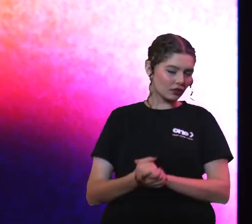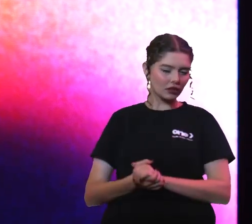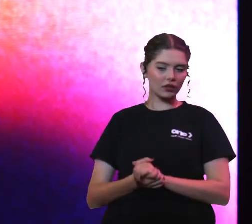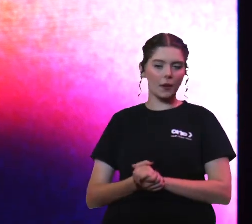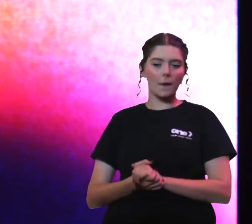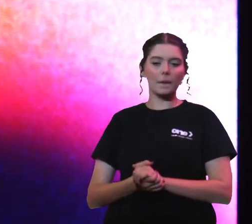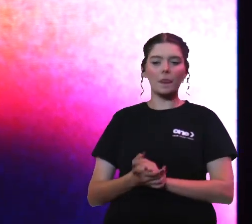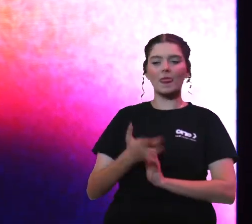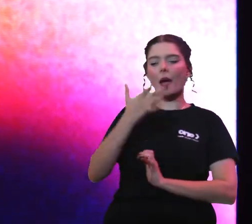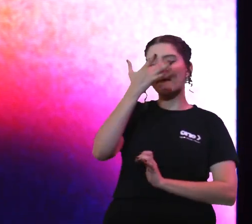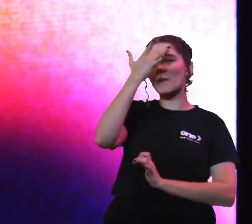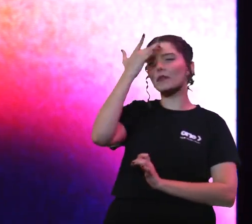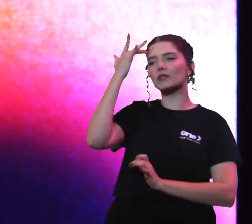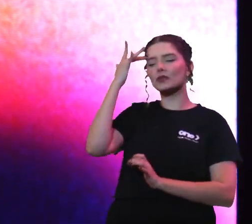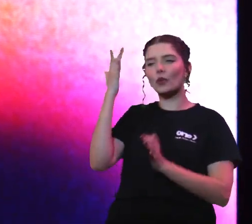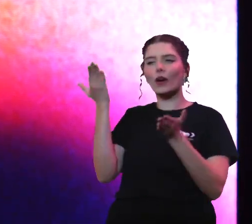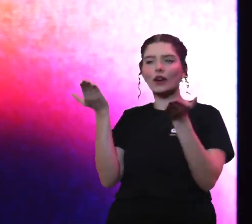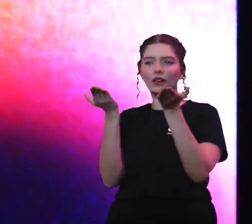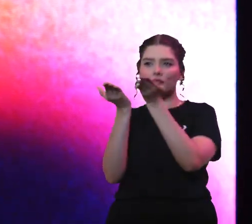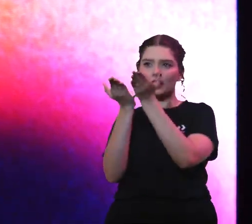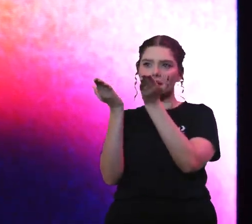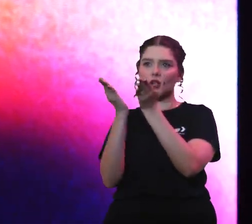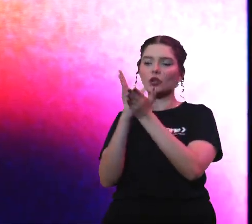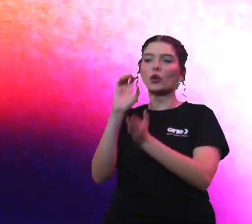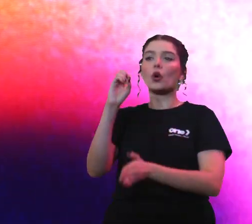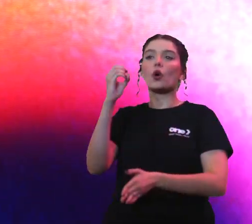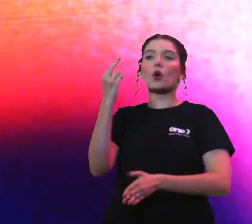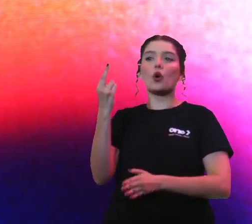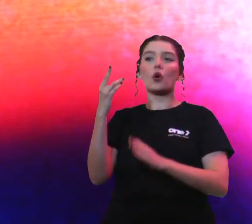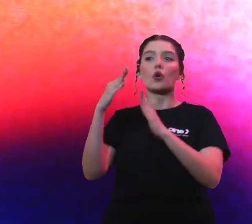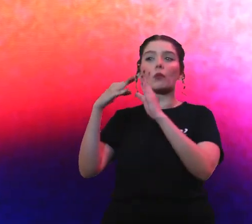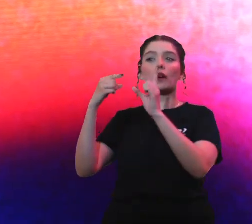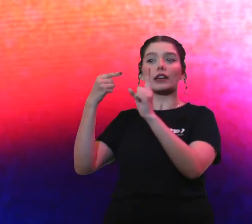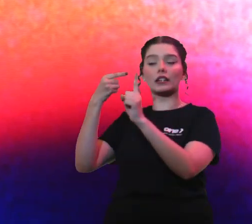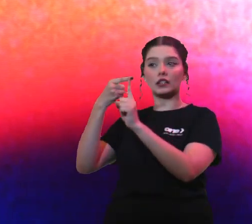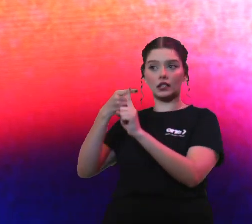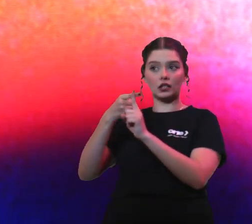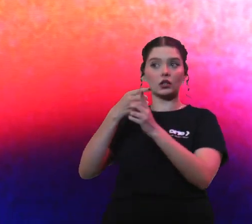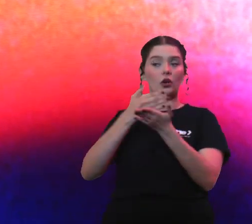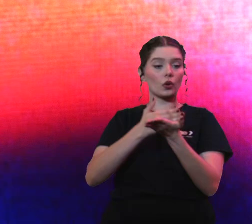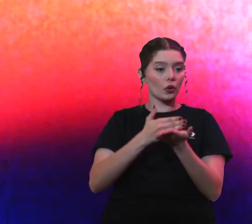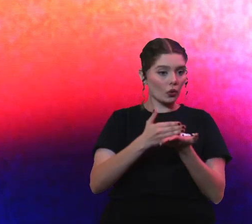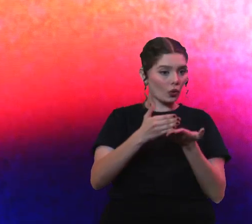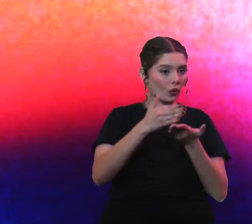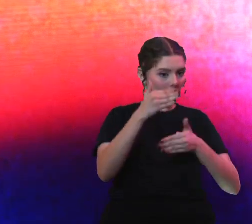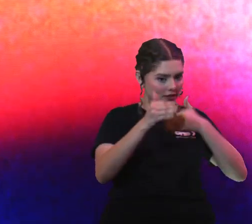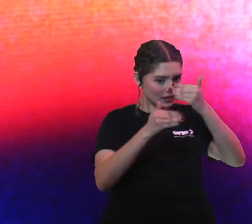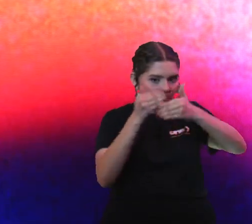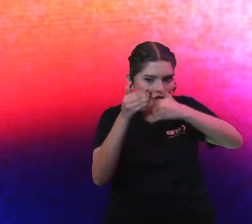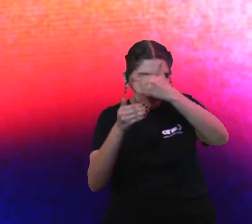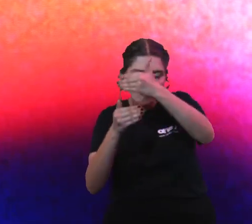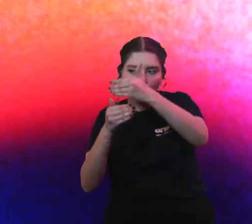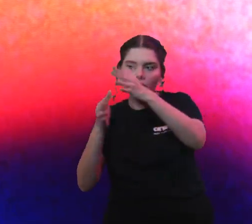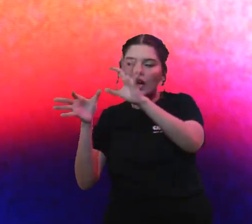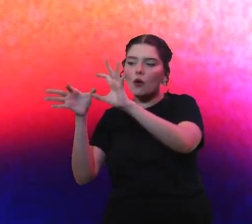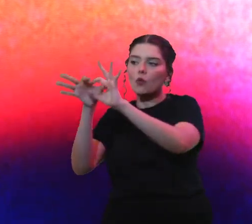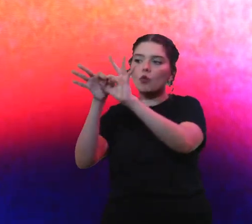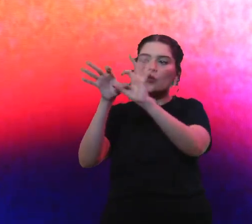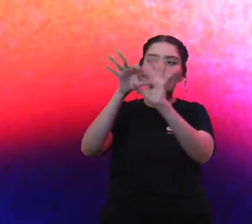indivíduo cristão ou uma igreja começa a desenvolver um chamado de Deus com relação à unidade,